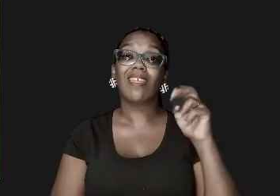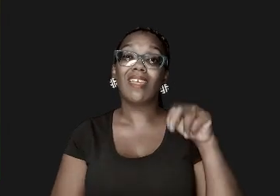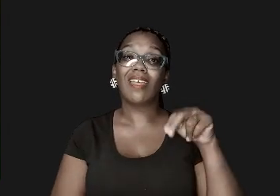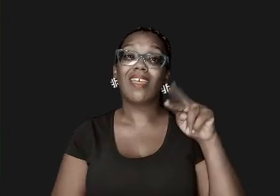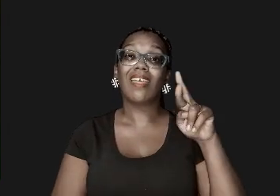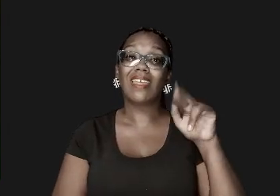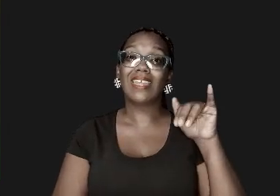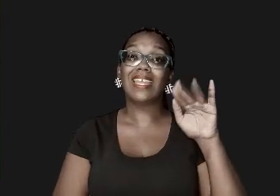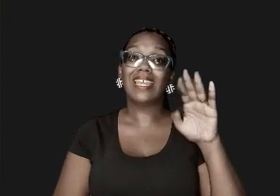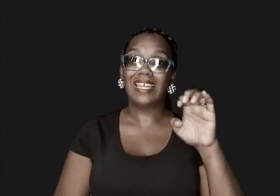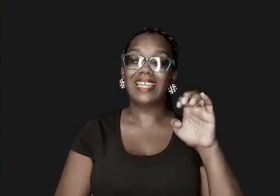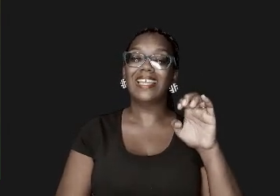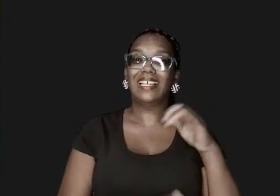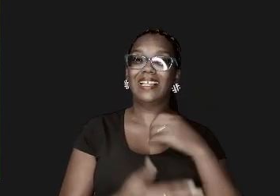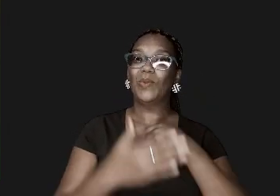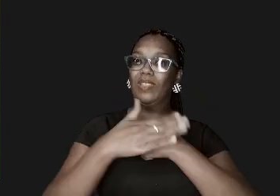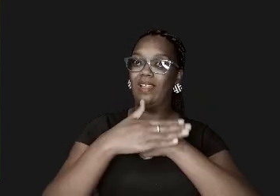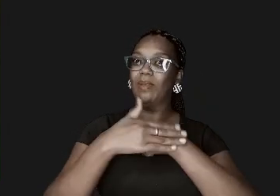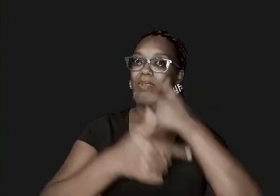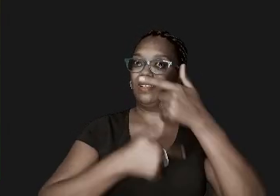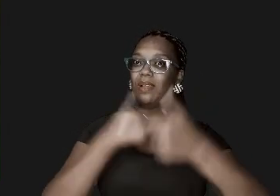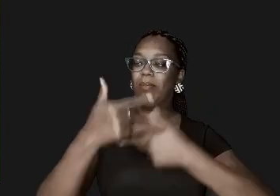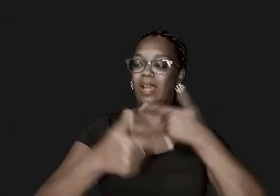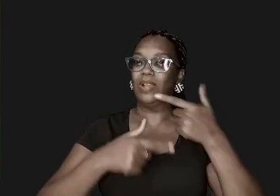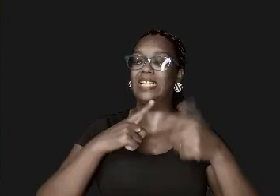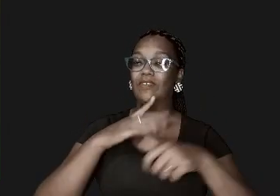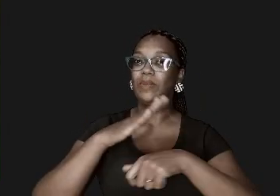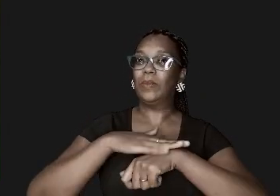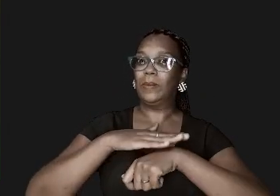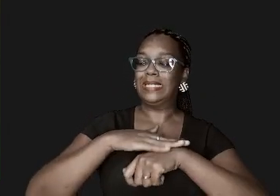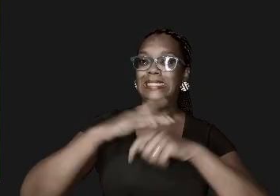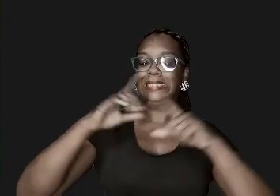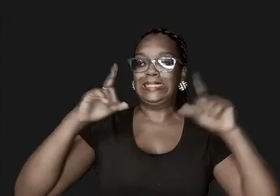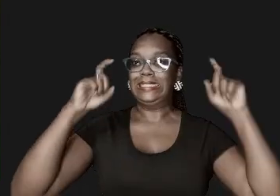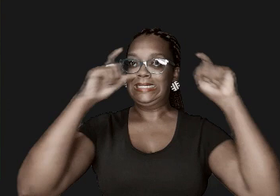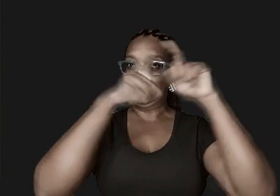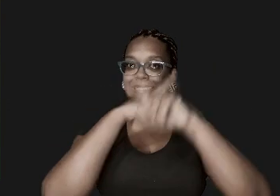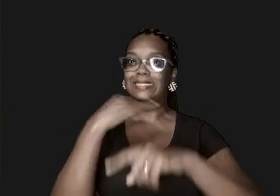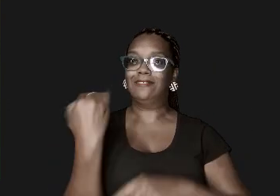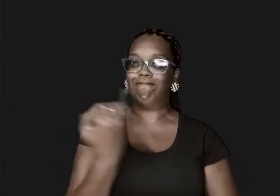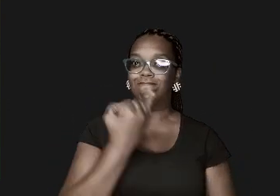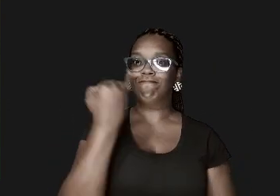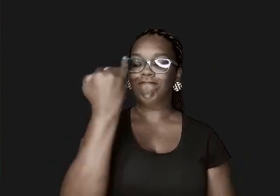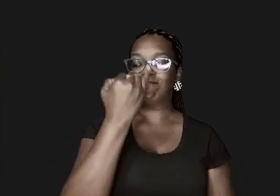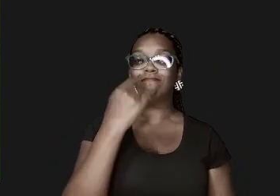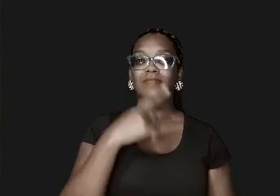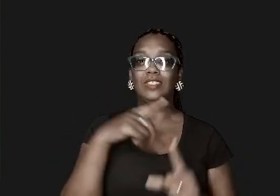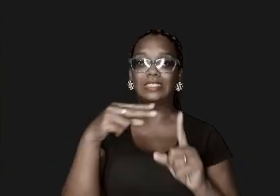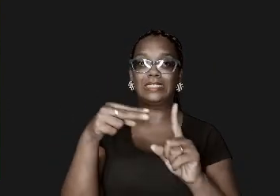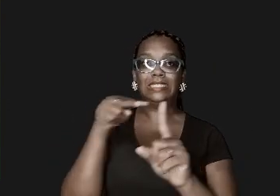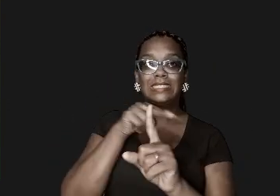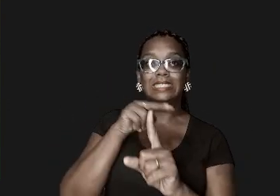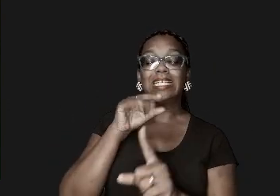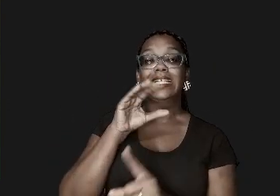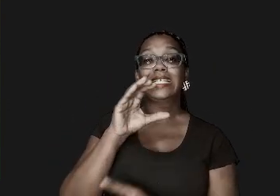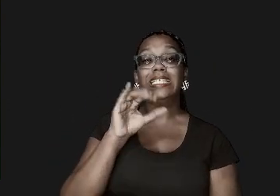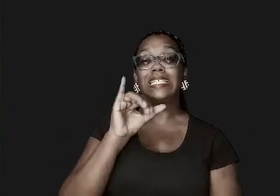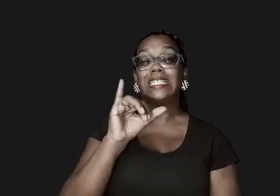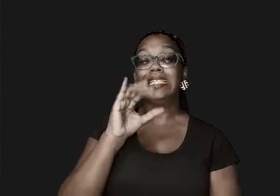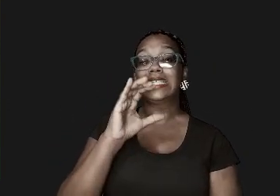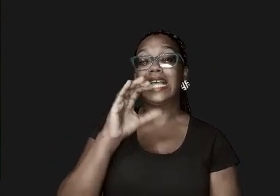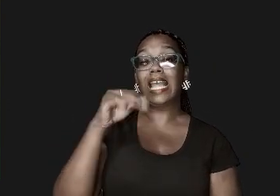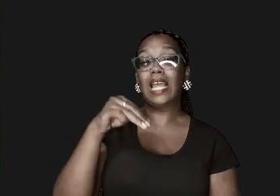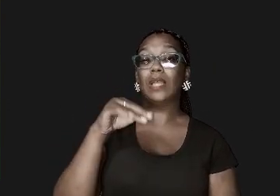Desafio Henrique seu turno ele teve um momento extremamente relevante